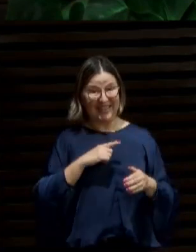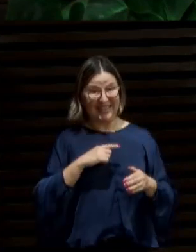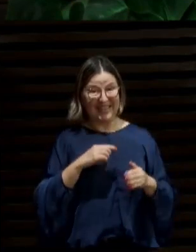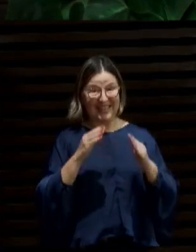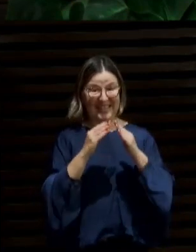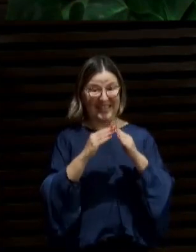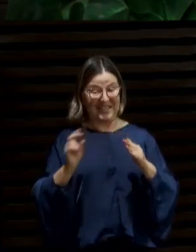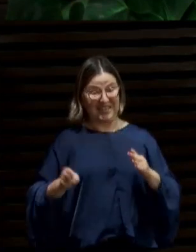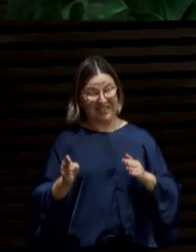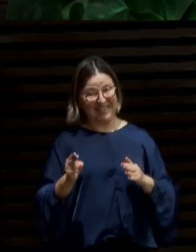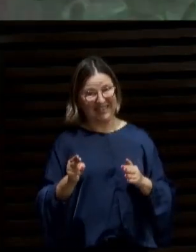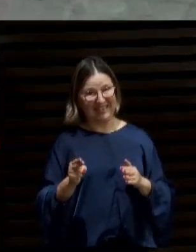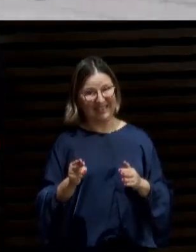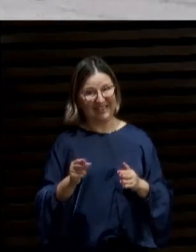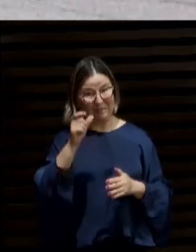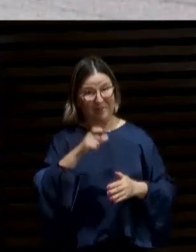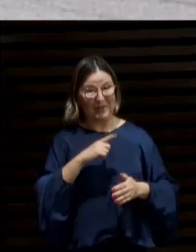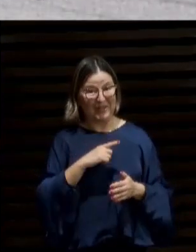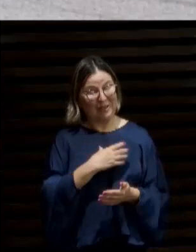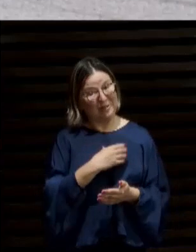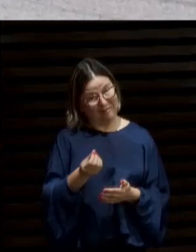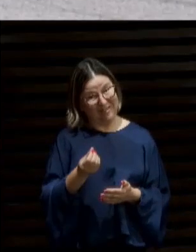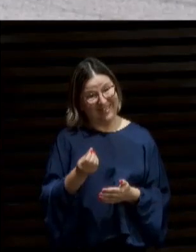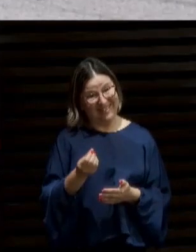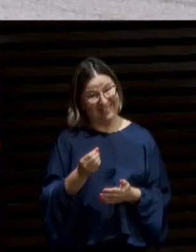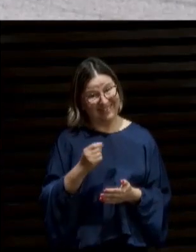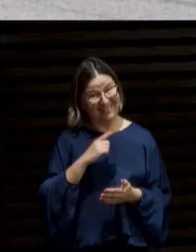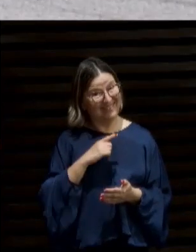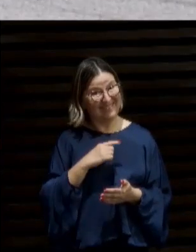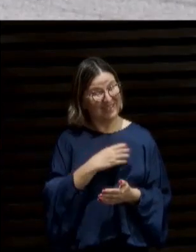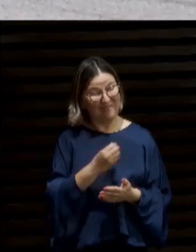filho tem o filho.